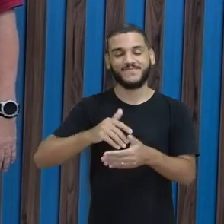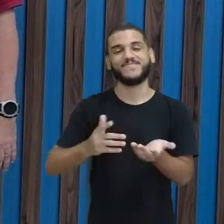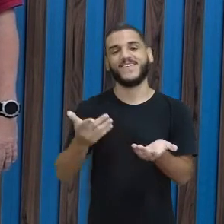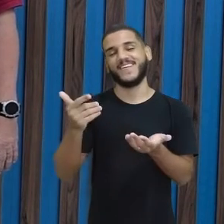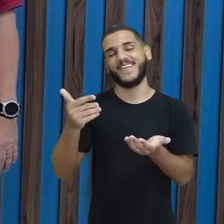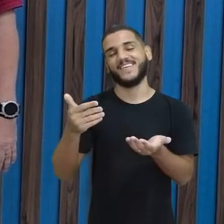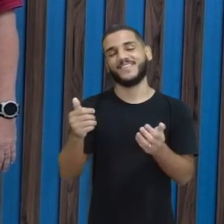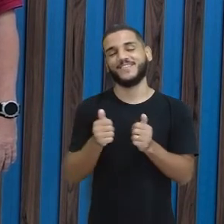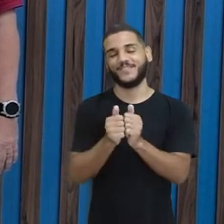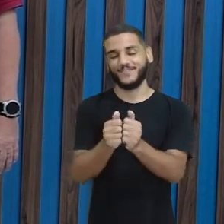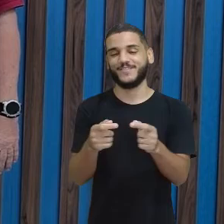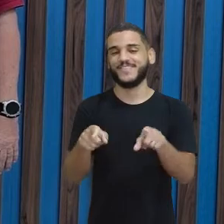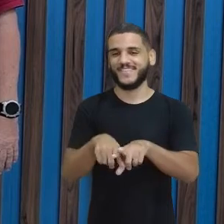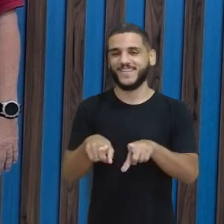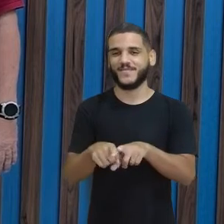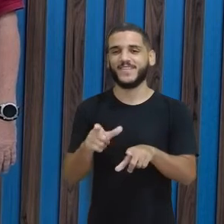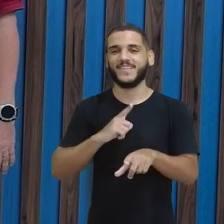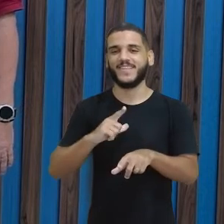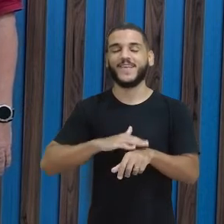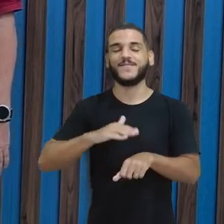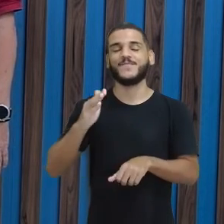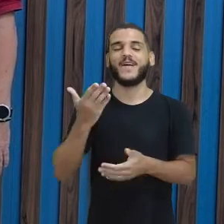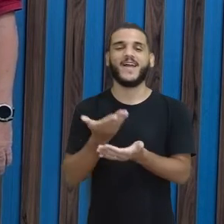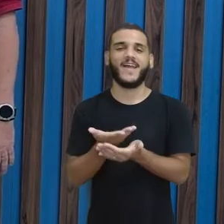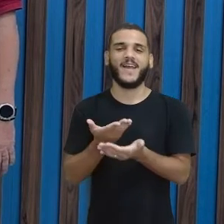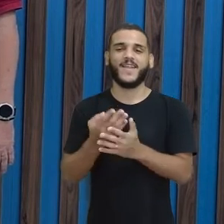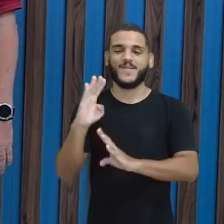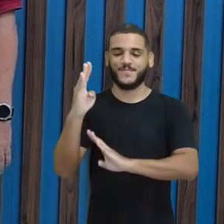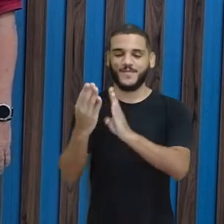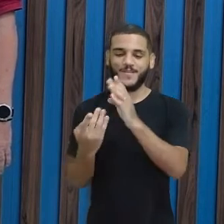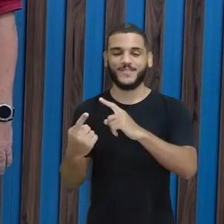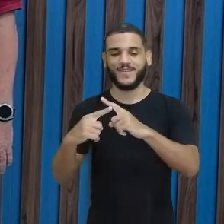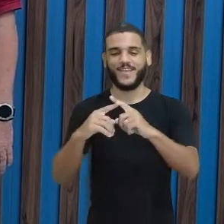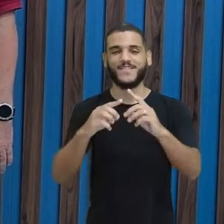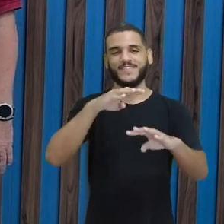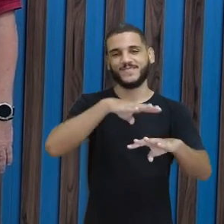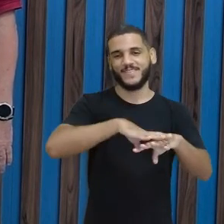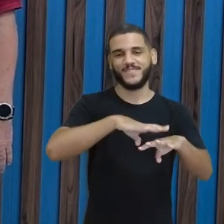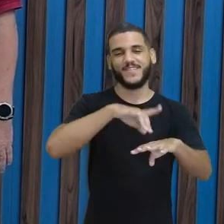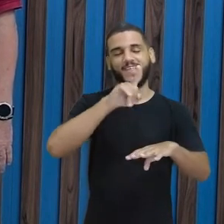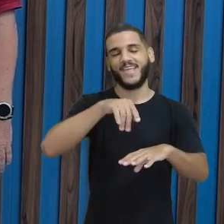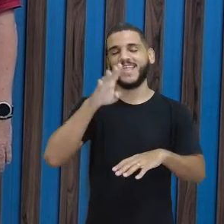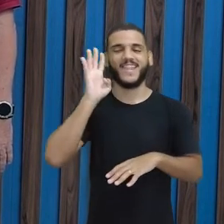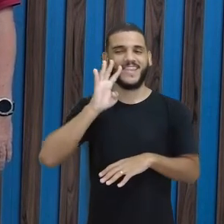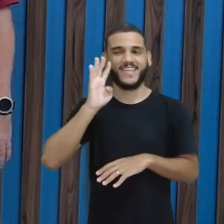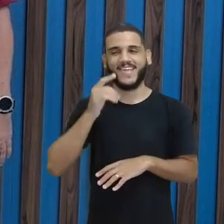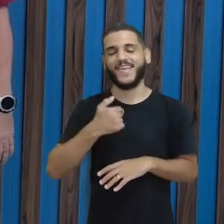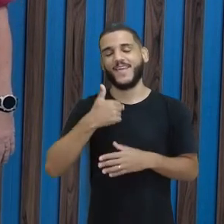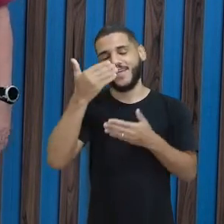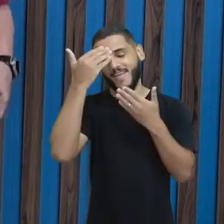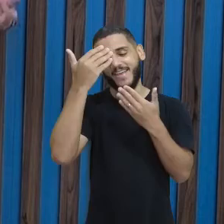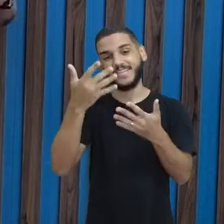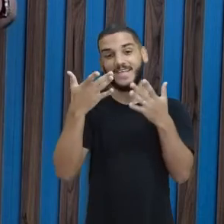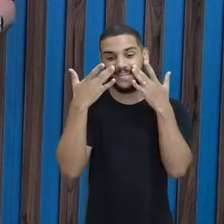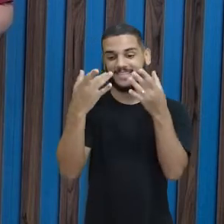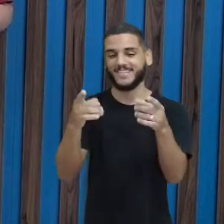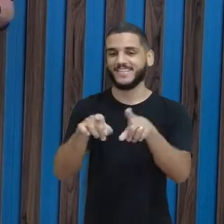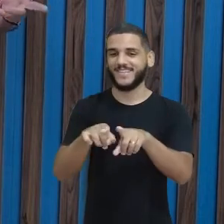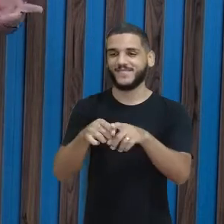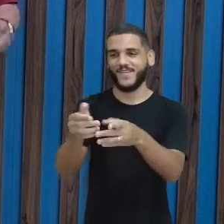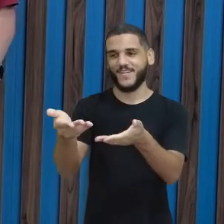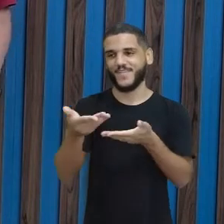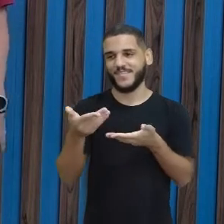mais vezes aqui para ter mais aulas aqui. Biologia versus matemática, que vai ser aquele show de bola, não é isso, professor? Eu que agradeço a atenção, a